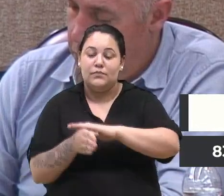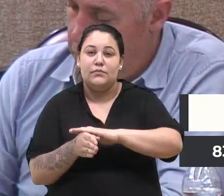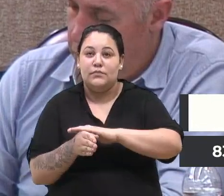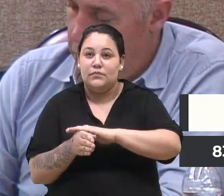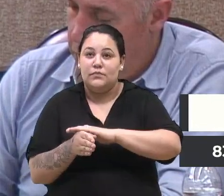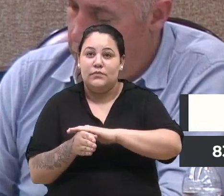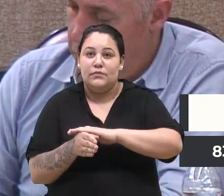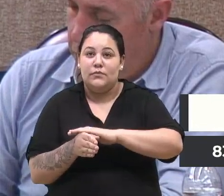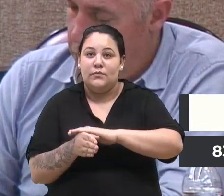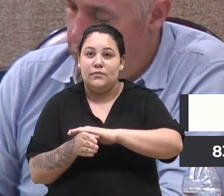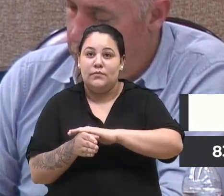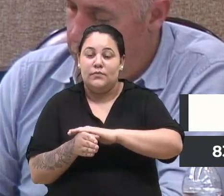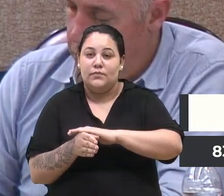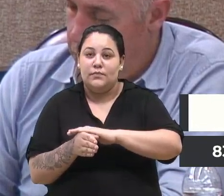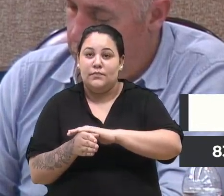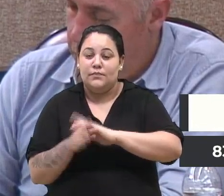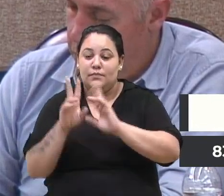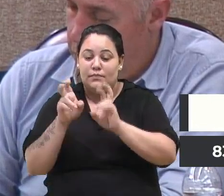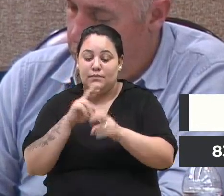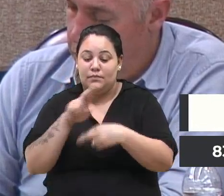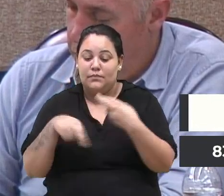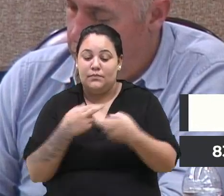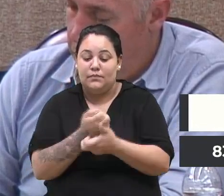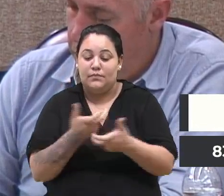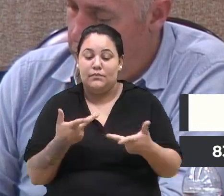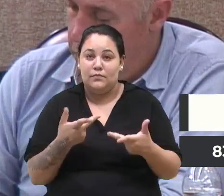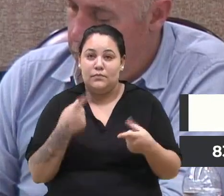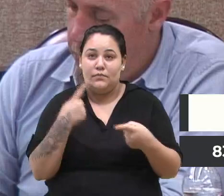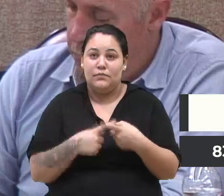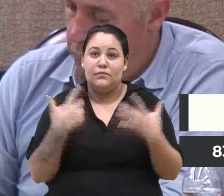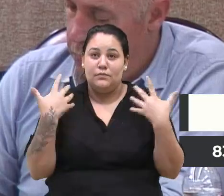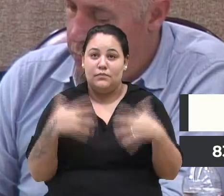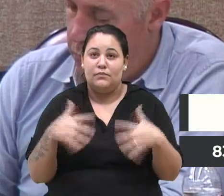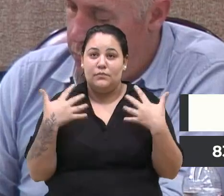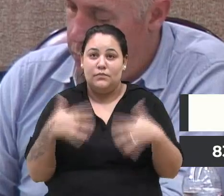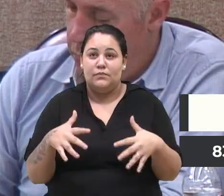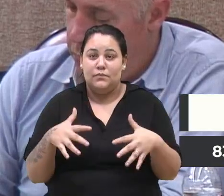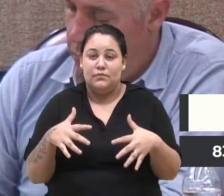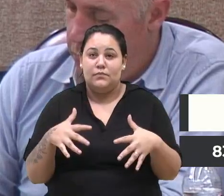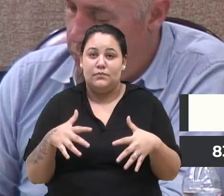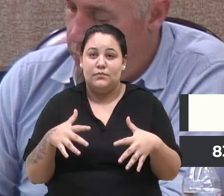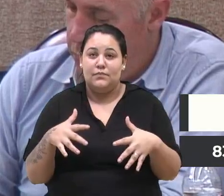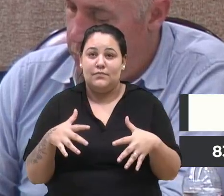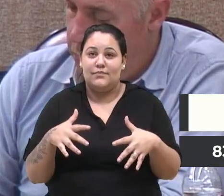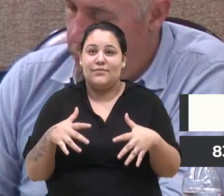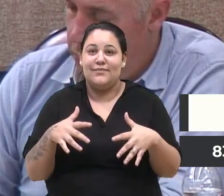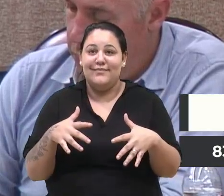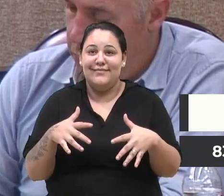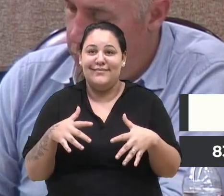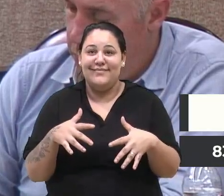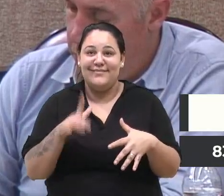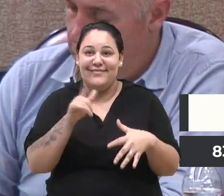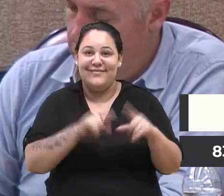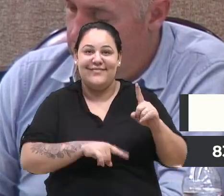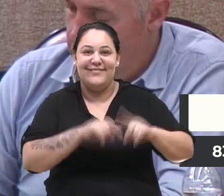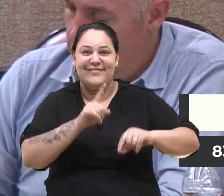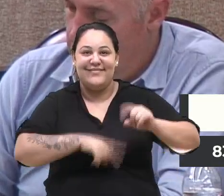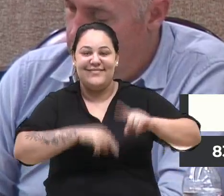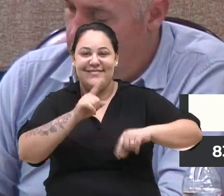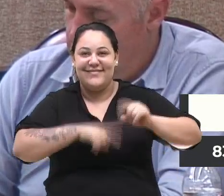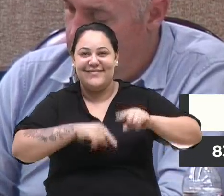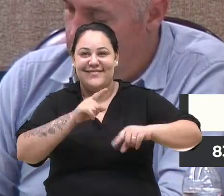este fim, pois o alto custo dessas adaptações torna essa atividade pouco atrativa